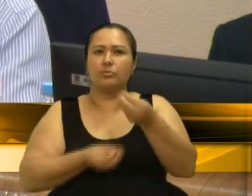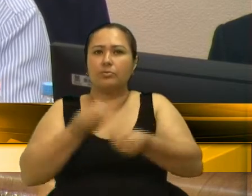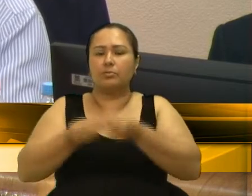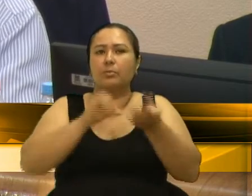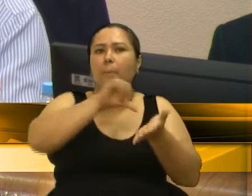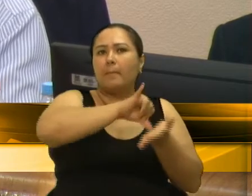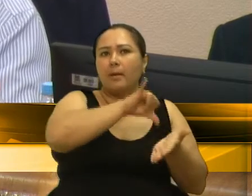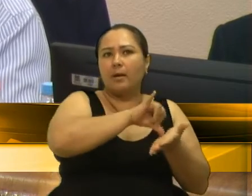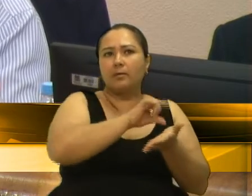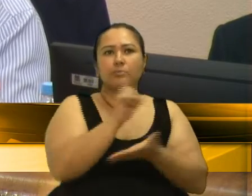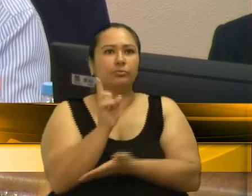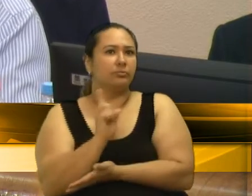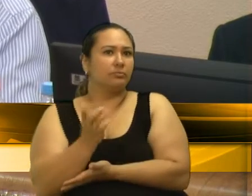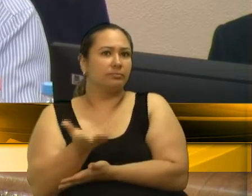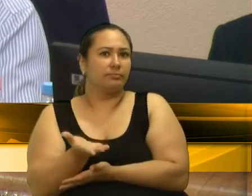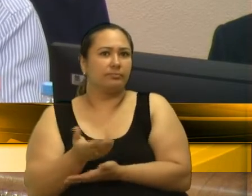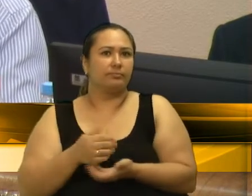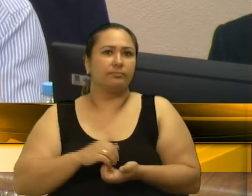praça,